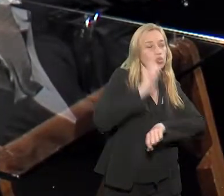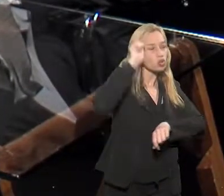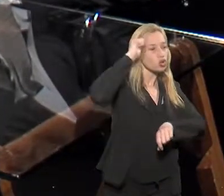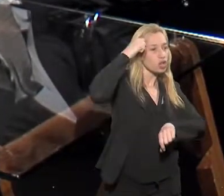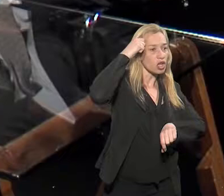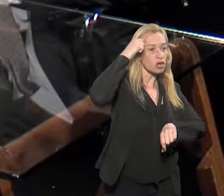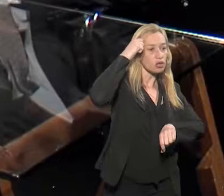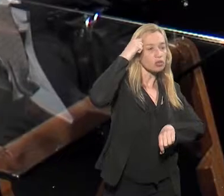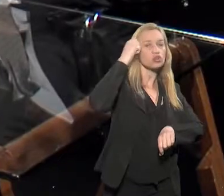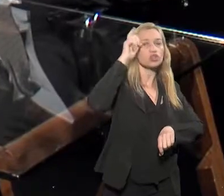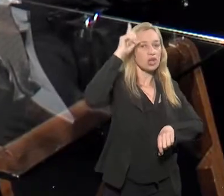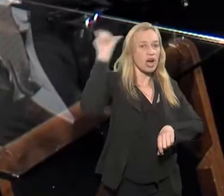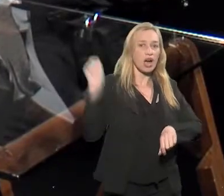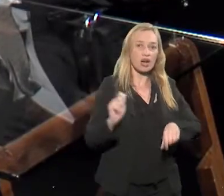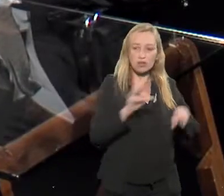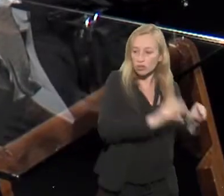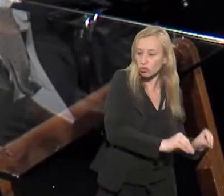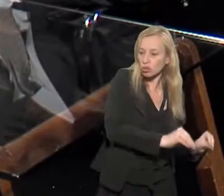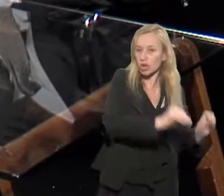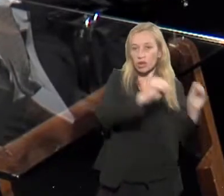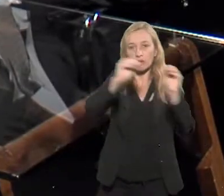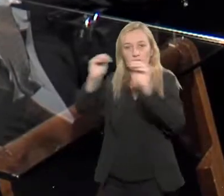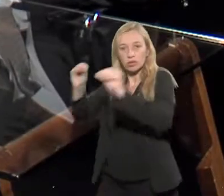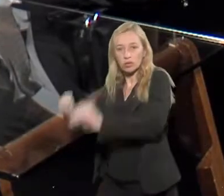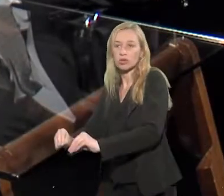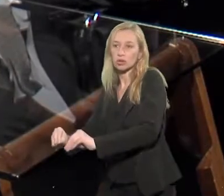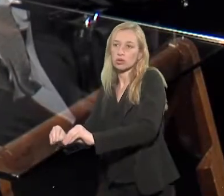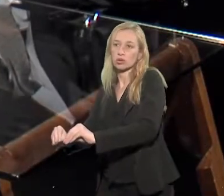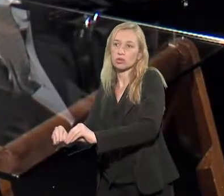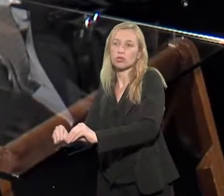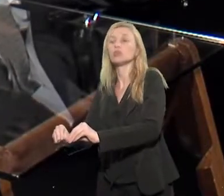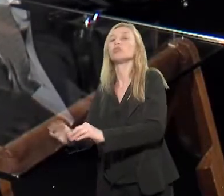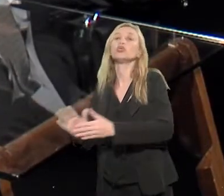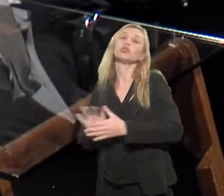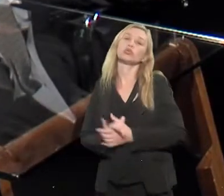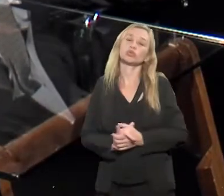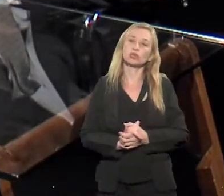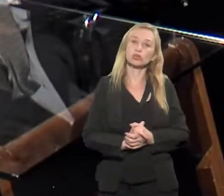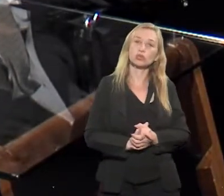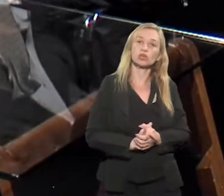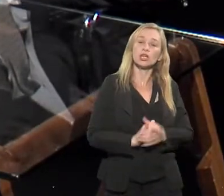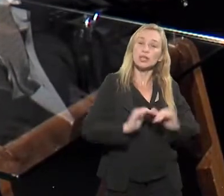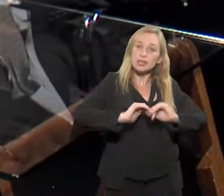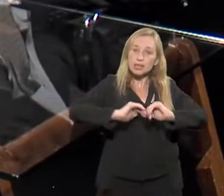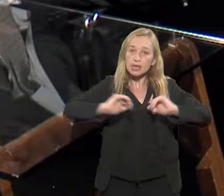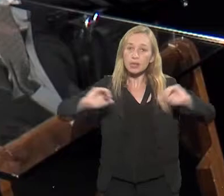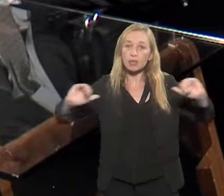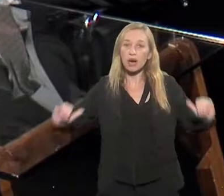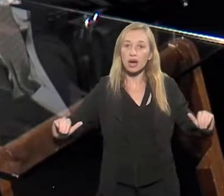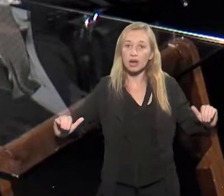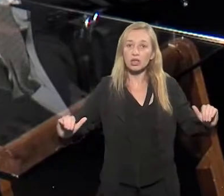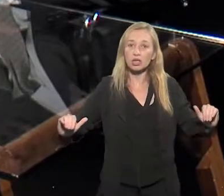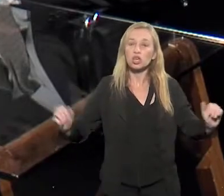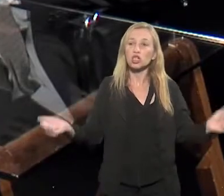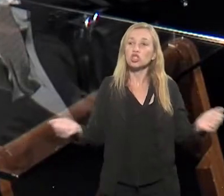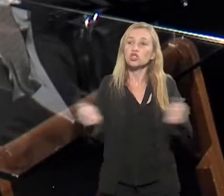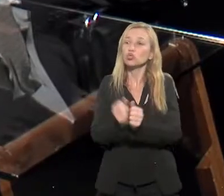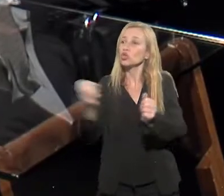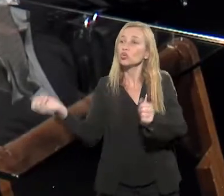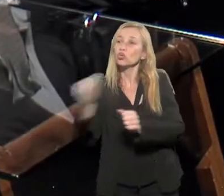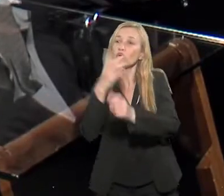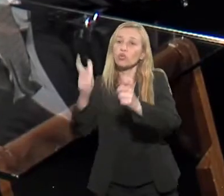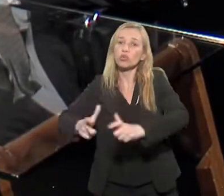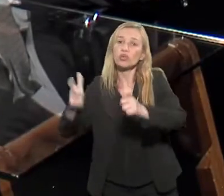os negros, né, de África de lugares distintos, né, e os separa e os junta num